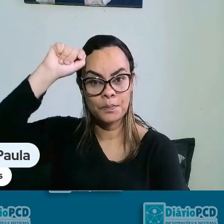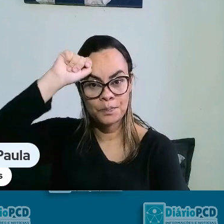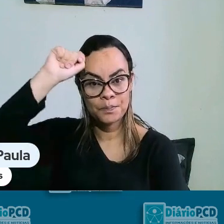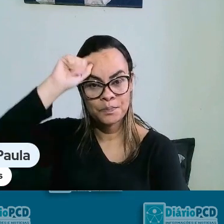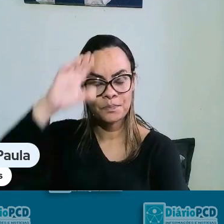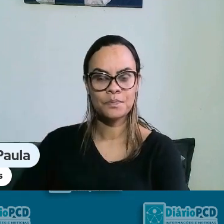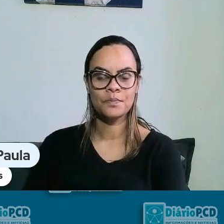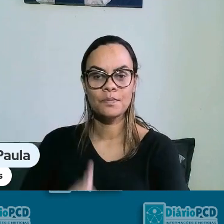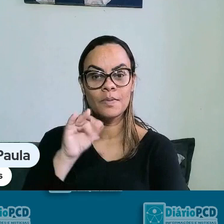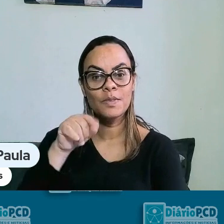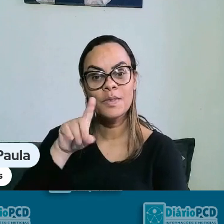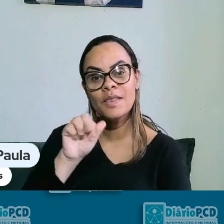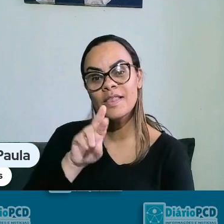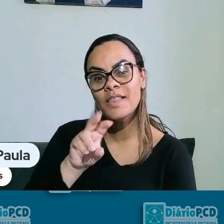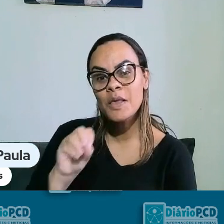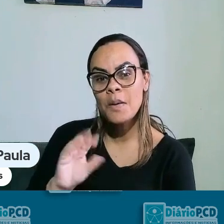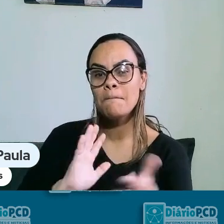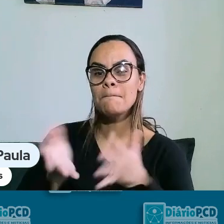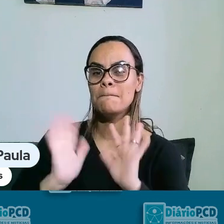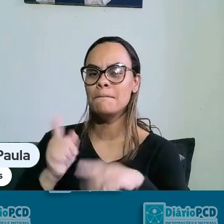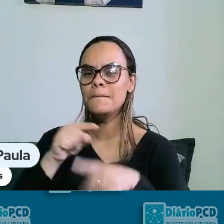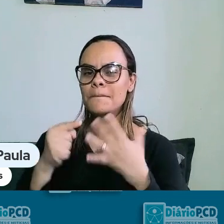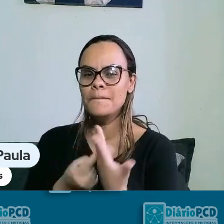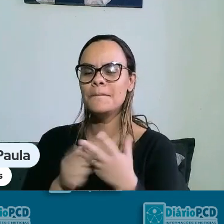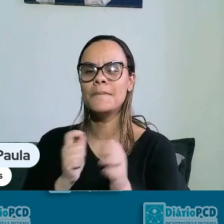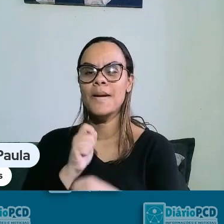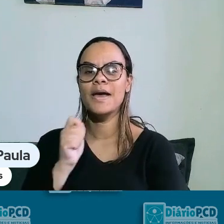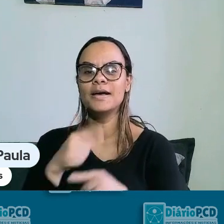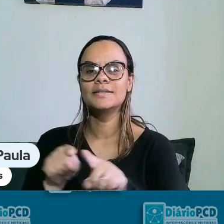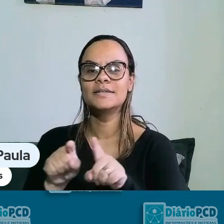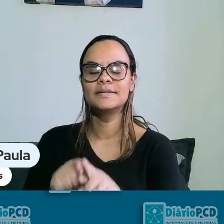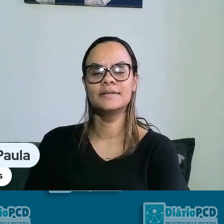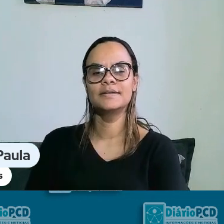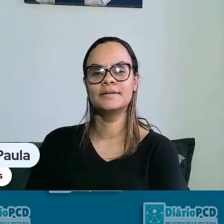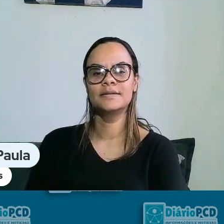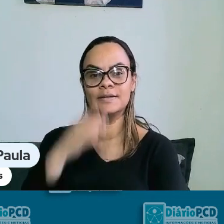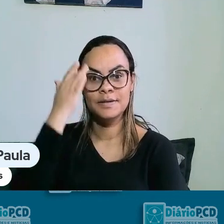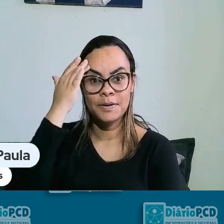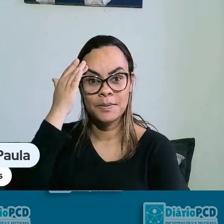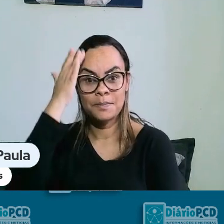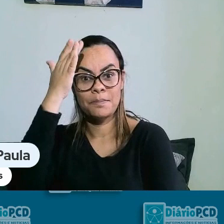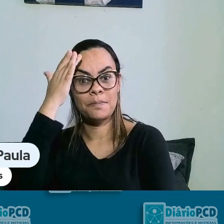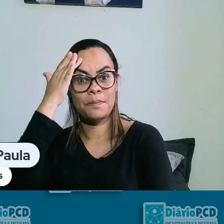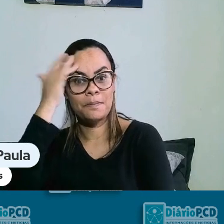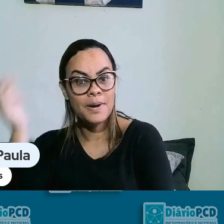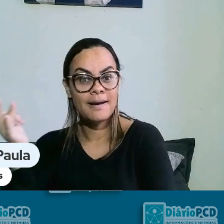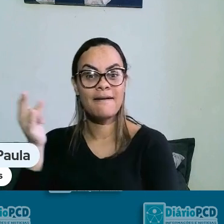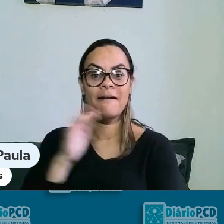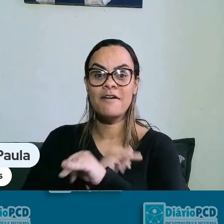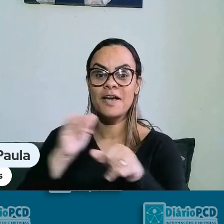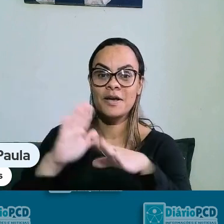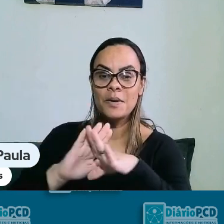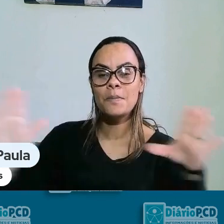Navarrete Zíngaro, que interpretou tudo em Libras nesta entrevista, e nós estaremos amanhã com mais informações aqui no Diário